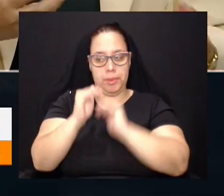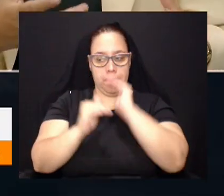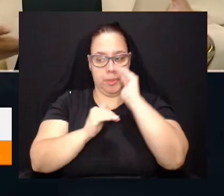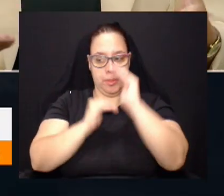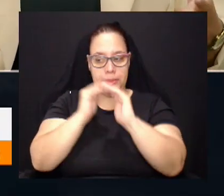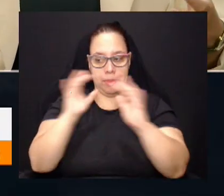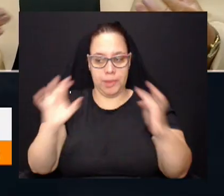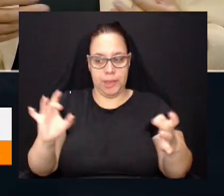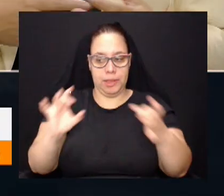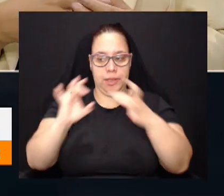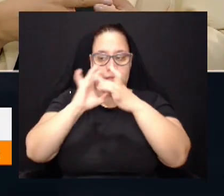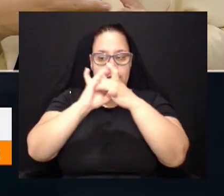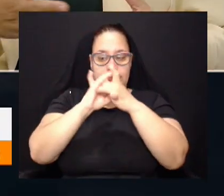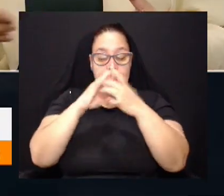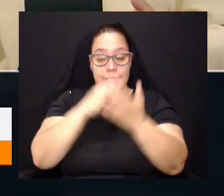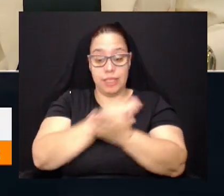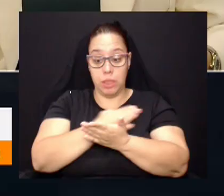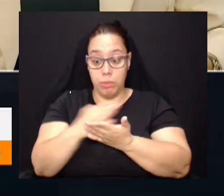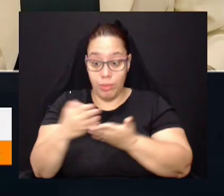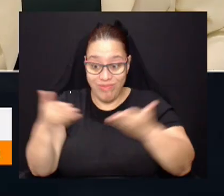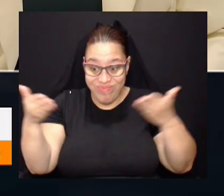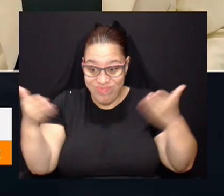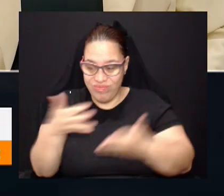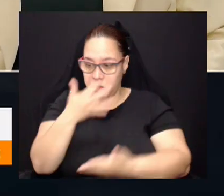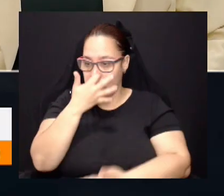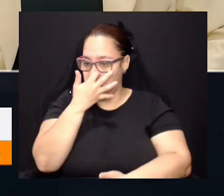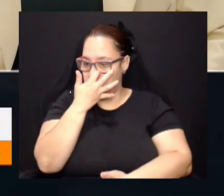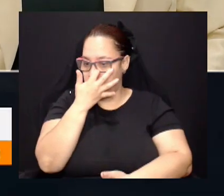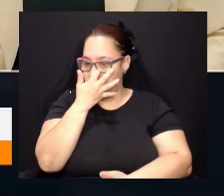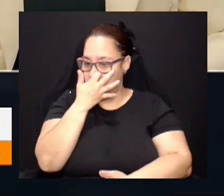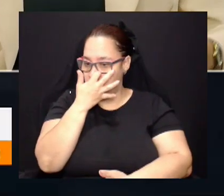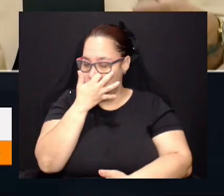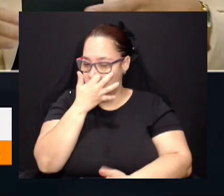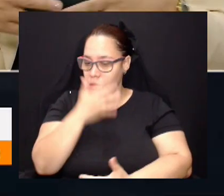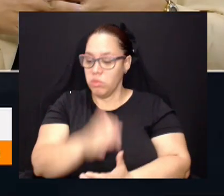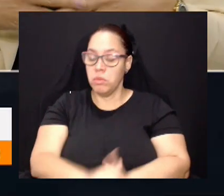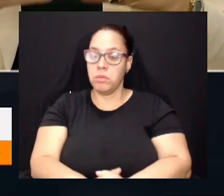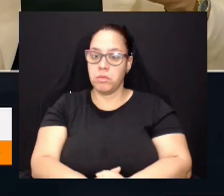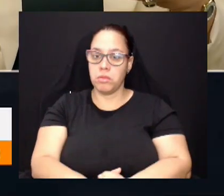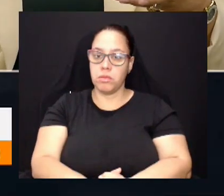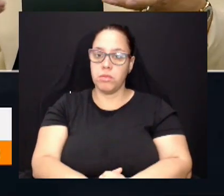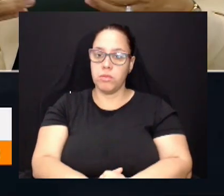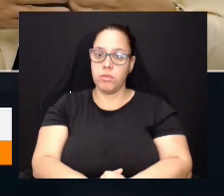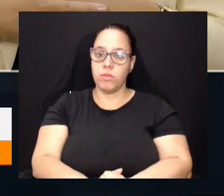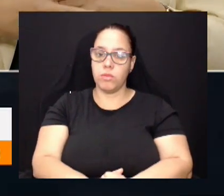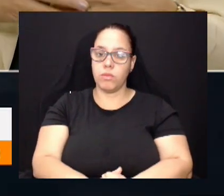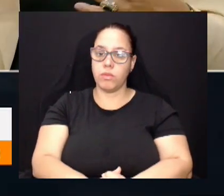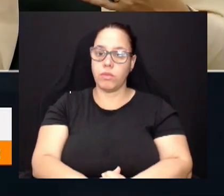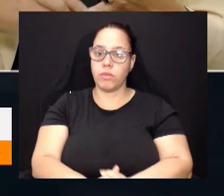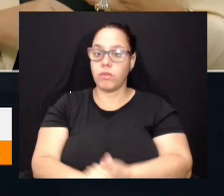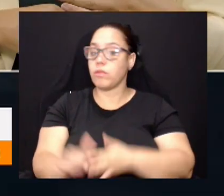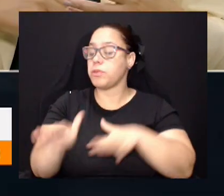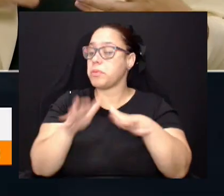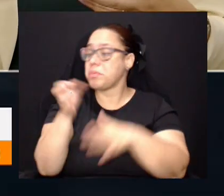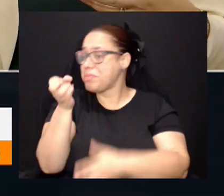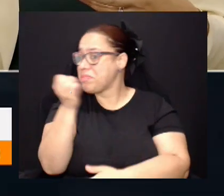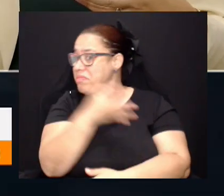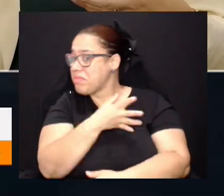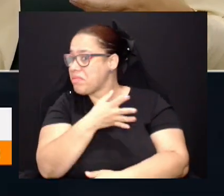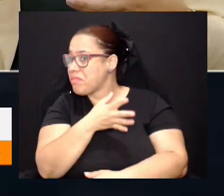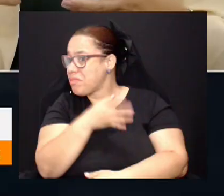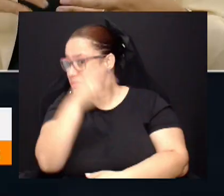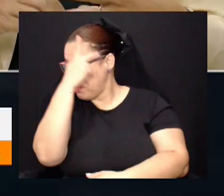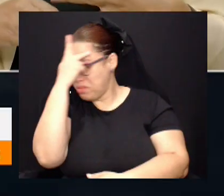a partir de agora, né, a partir desse momento que a gente está vivendo aí, porque é um momento novo em que as pessoas não têm mais paciência